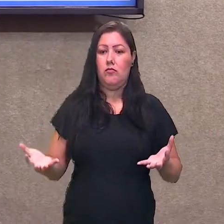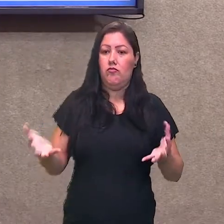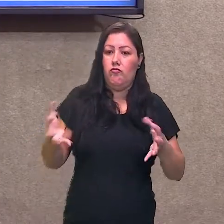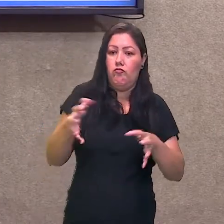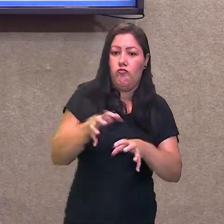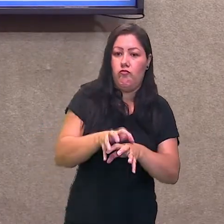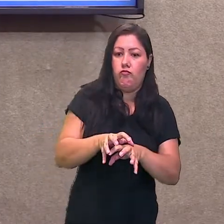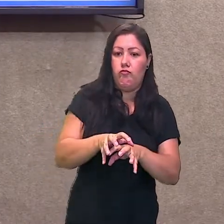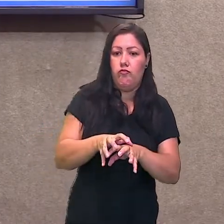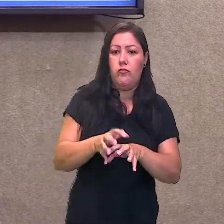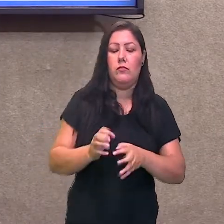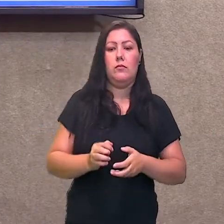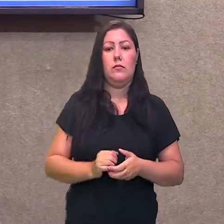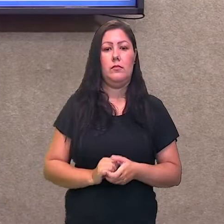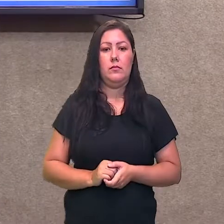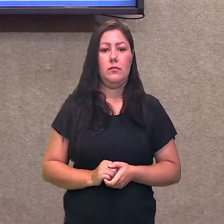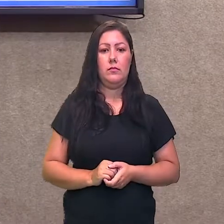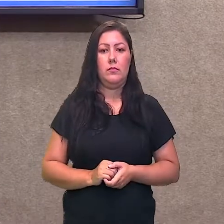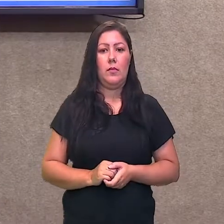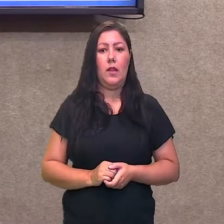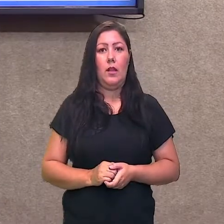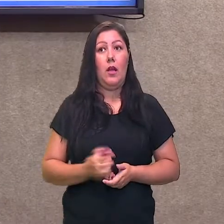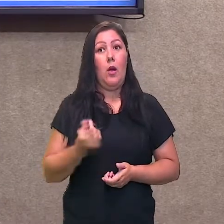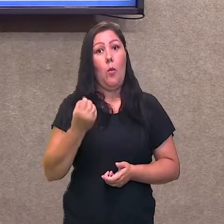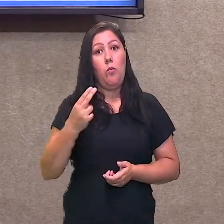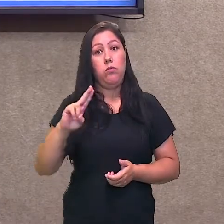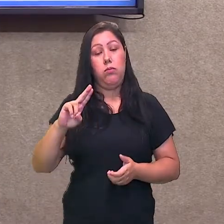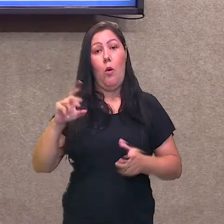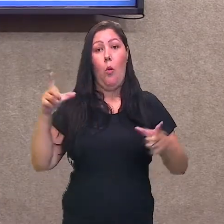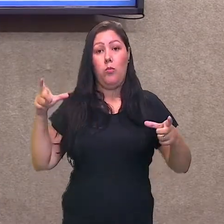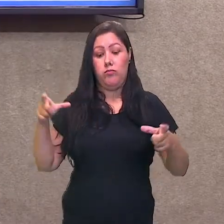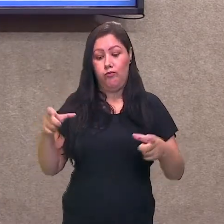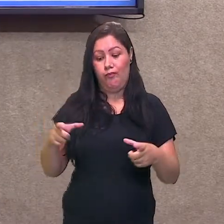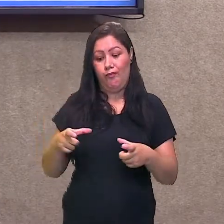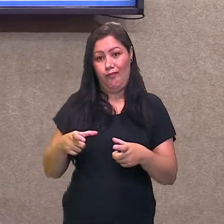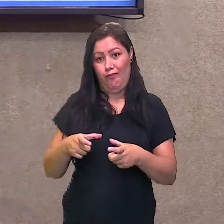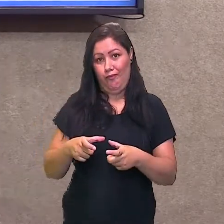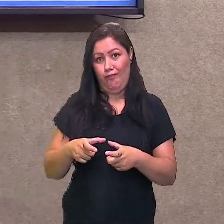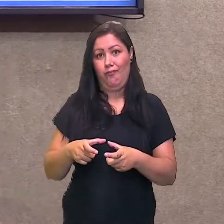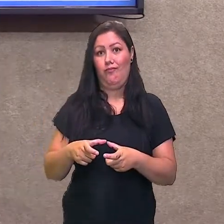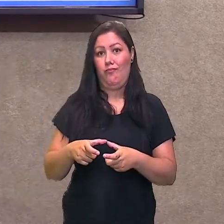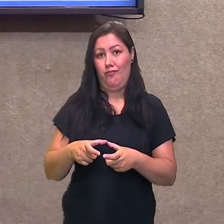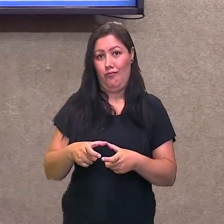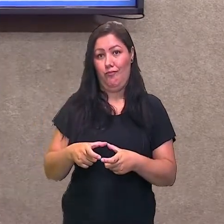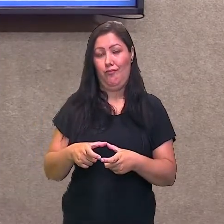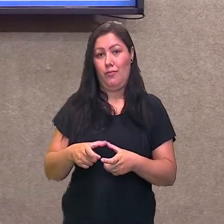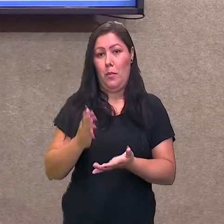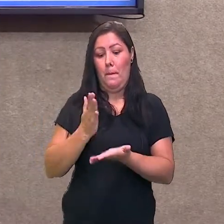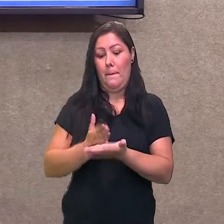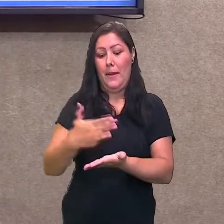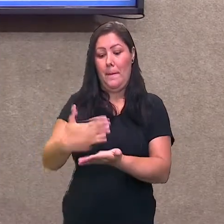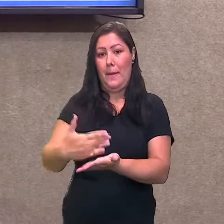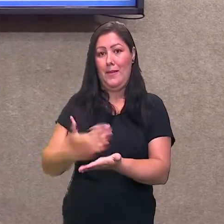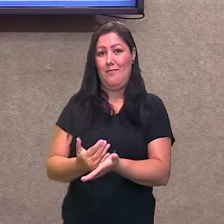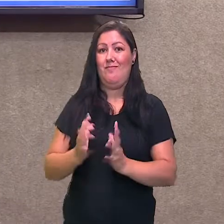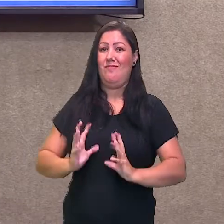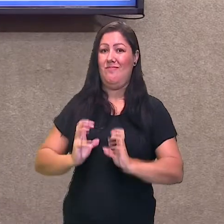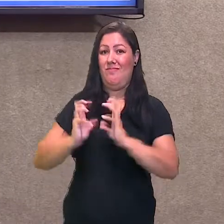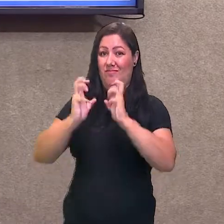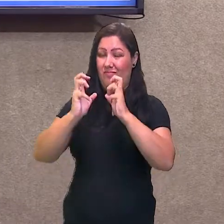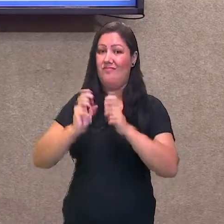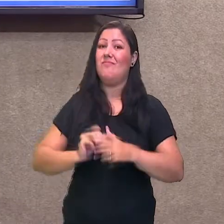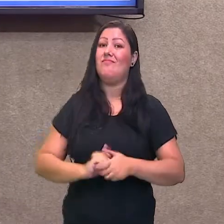Ou que ainda venha ficar menor ainda. Nós temos vários conflitos separatistas na